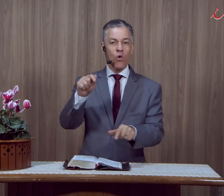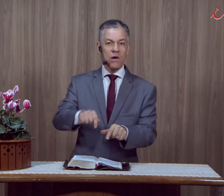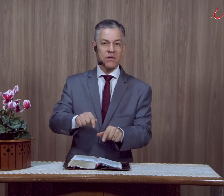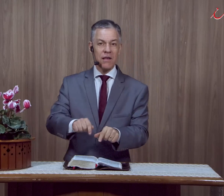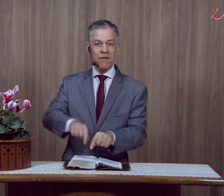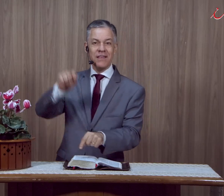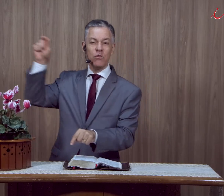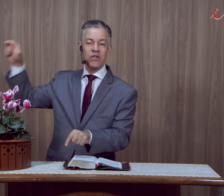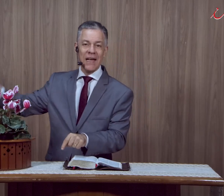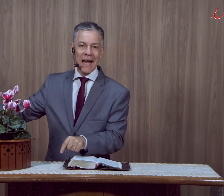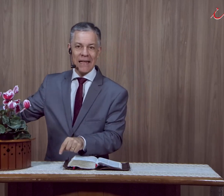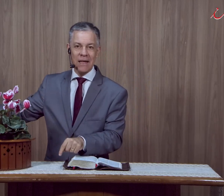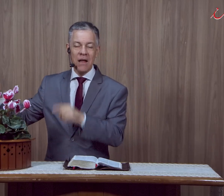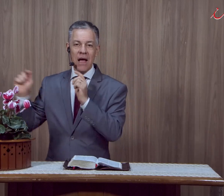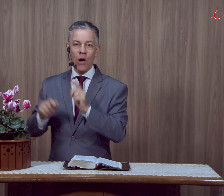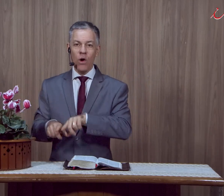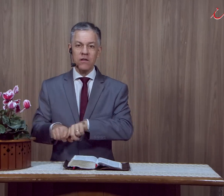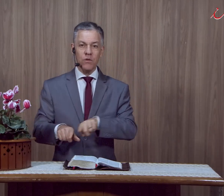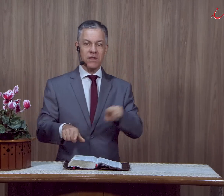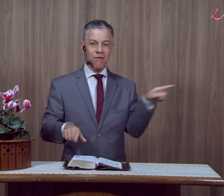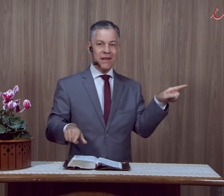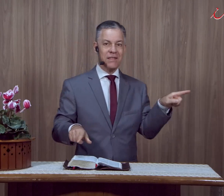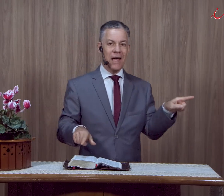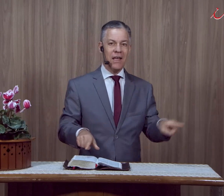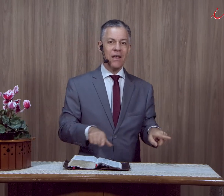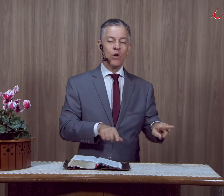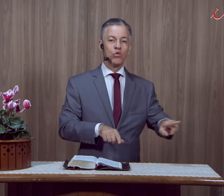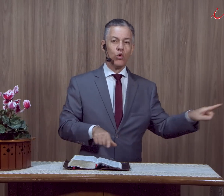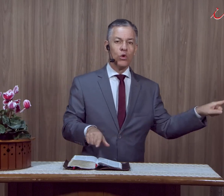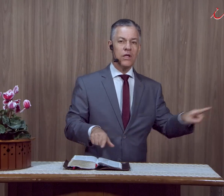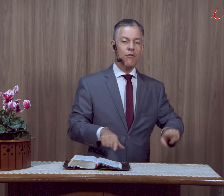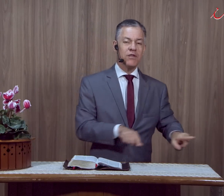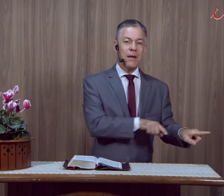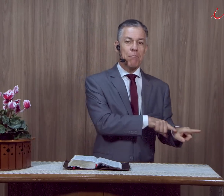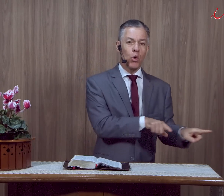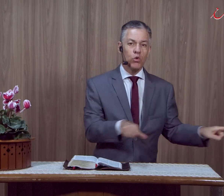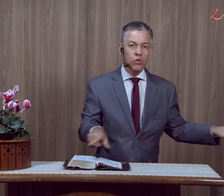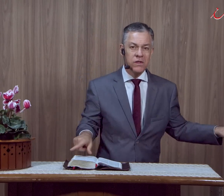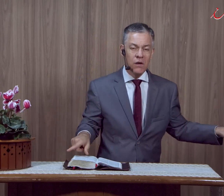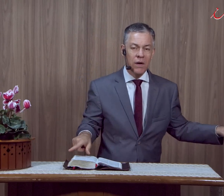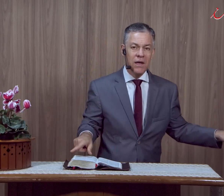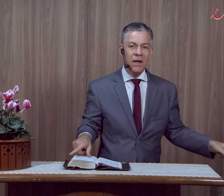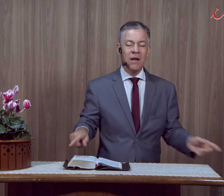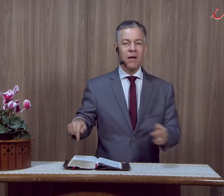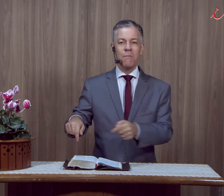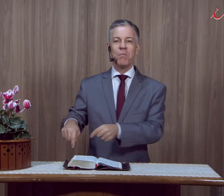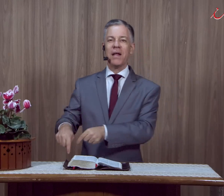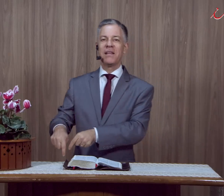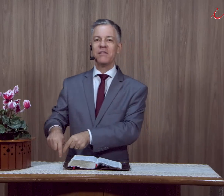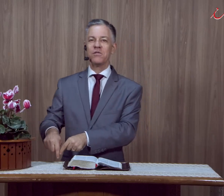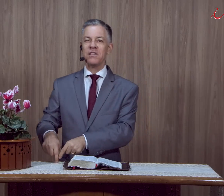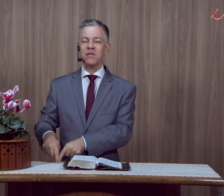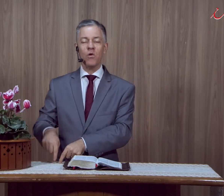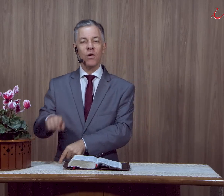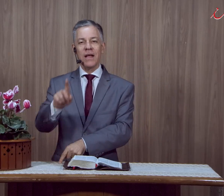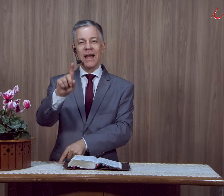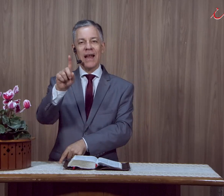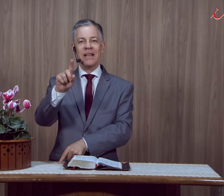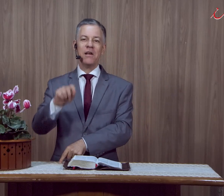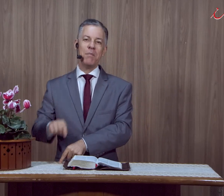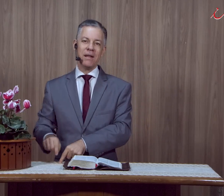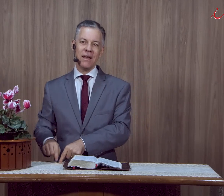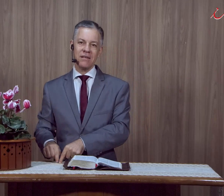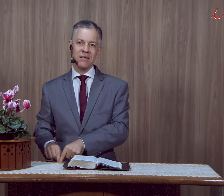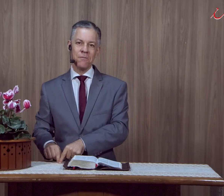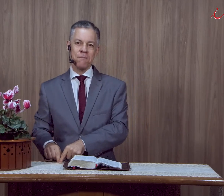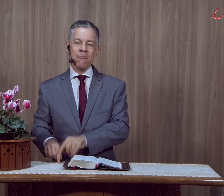cá. Quando você veio, você não tinha nada. Agora, se você vai sair, tudo que você produziu aqui pertence ao seu senhor.